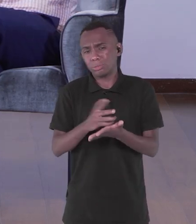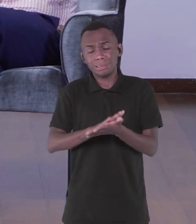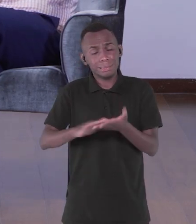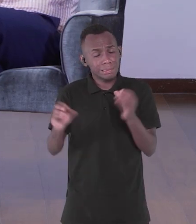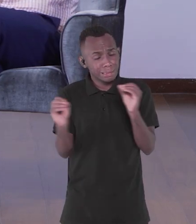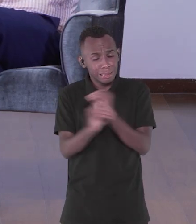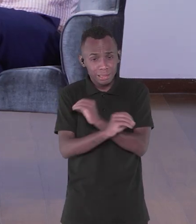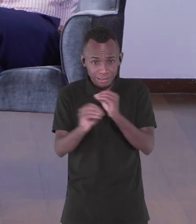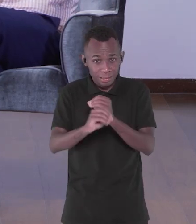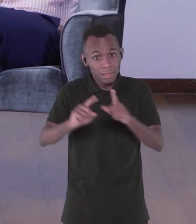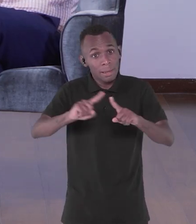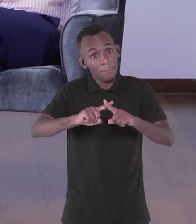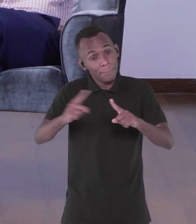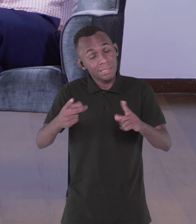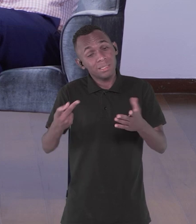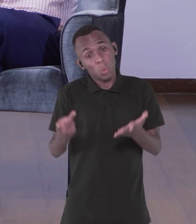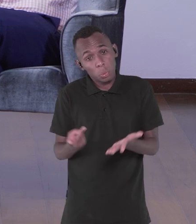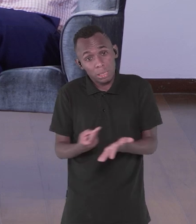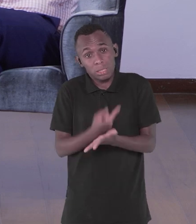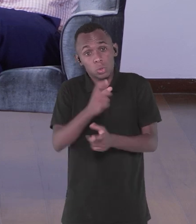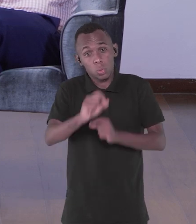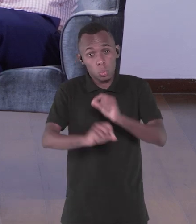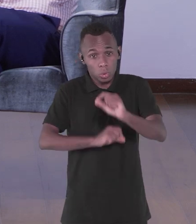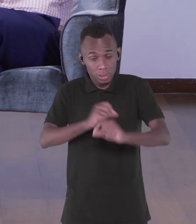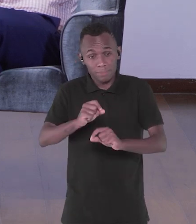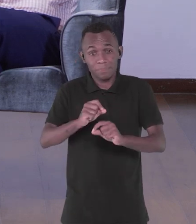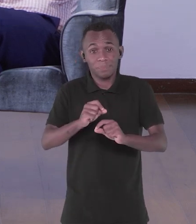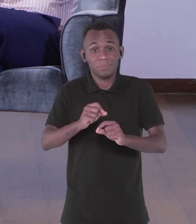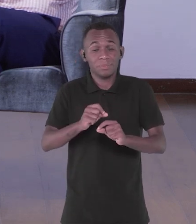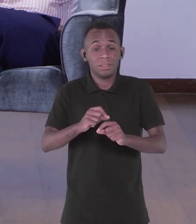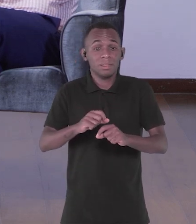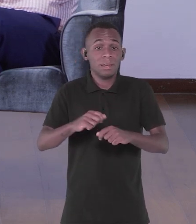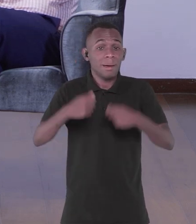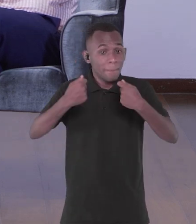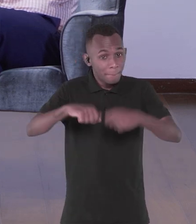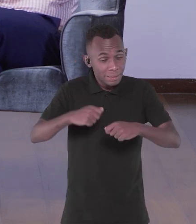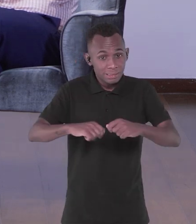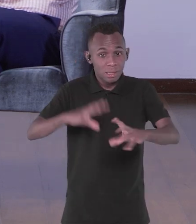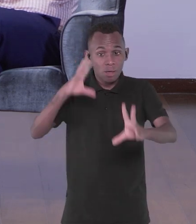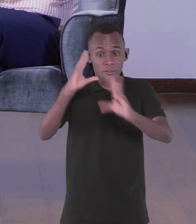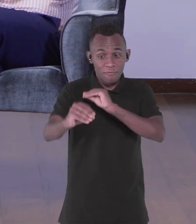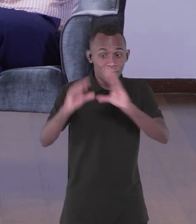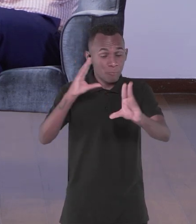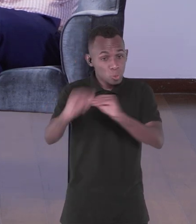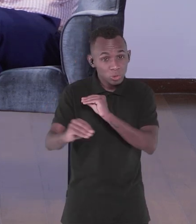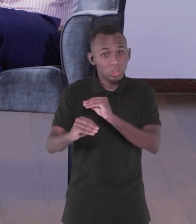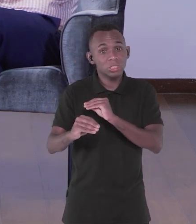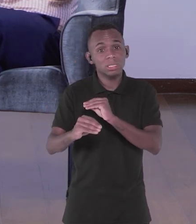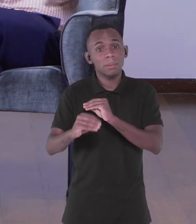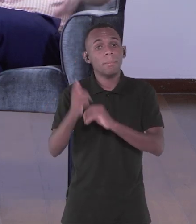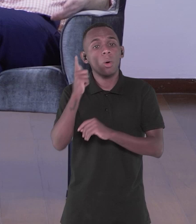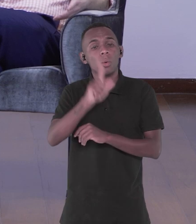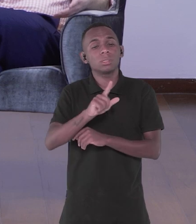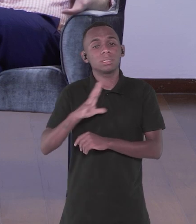E ela cai numa situação em que ela passa a ter de fugir para salvar a vida dela, que é o que é